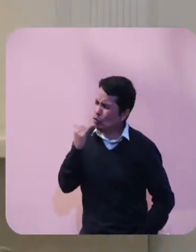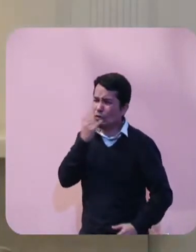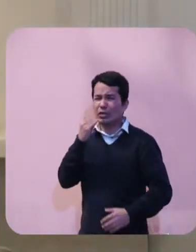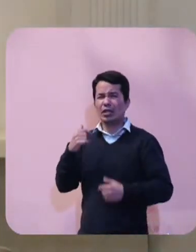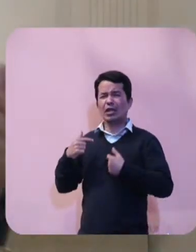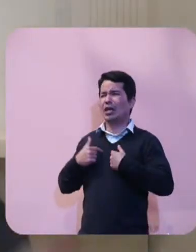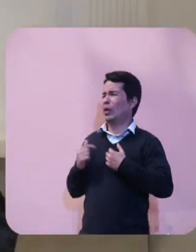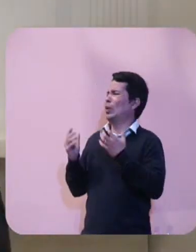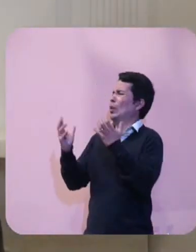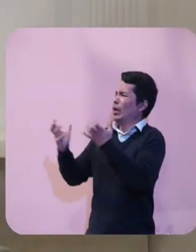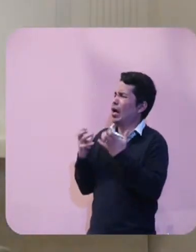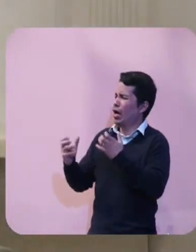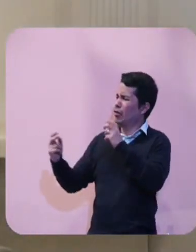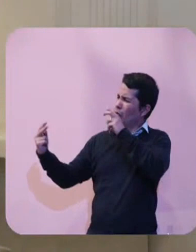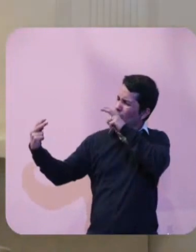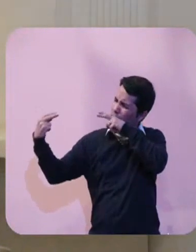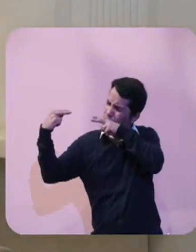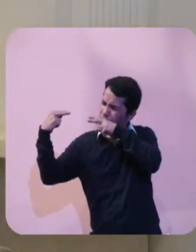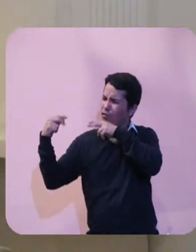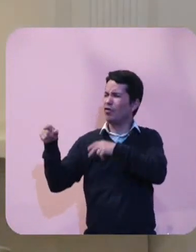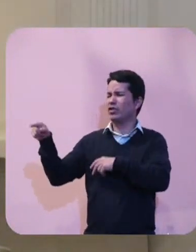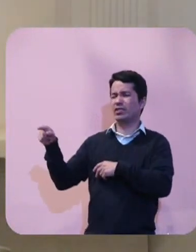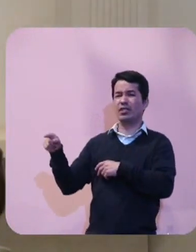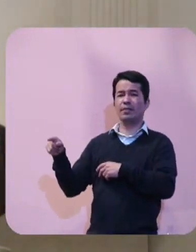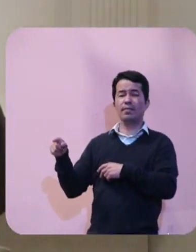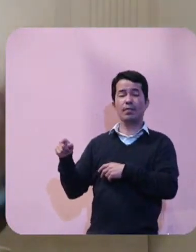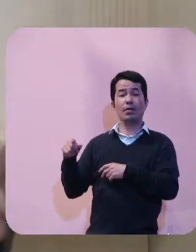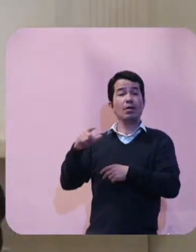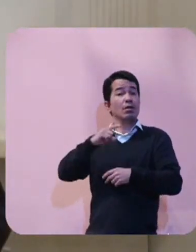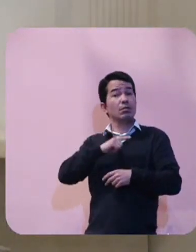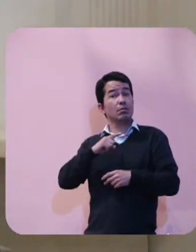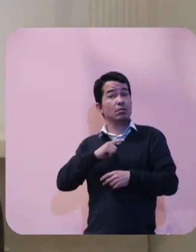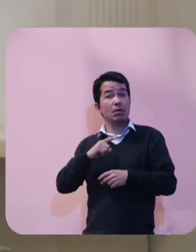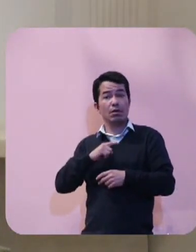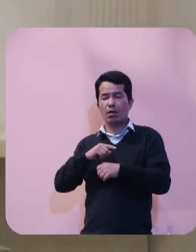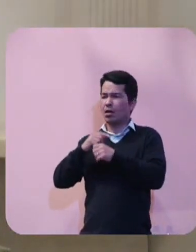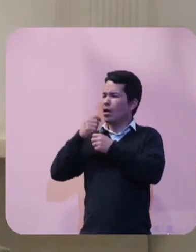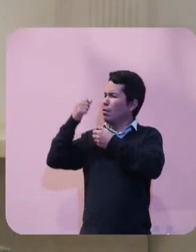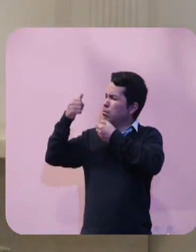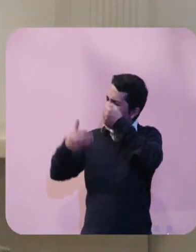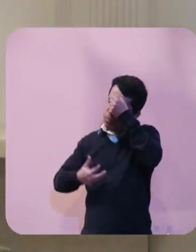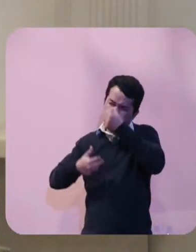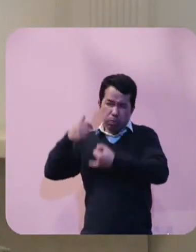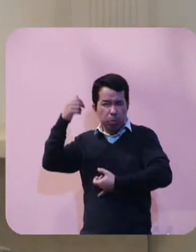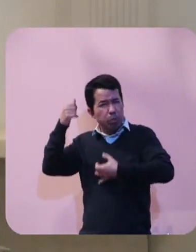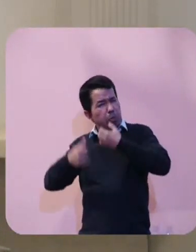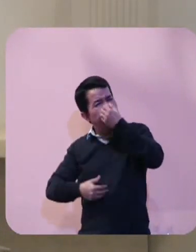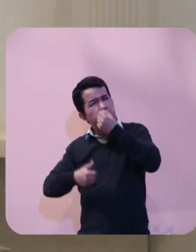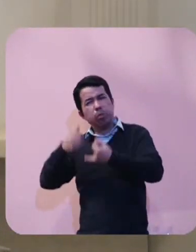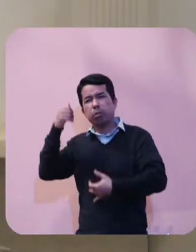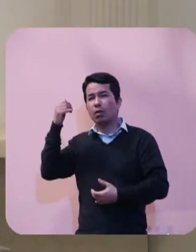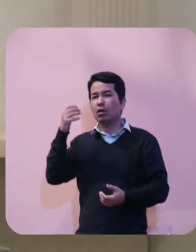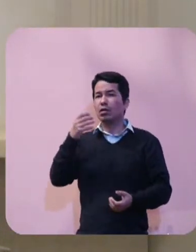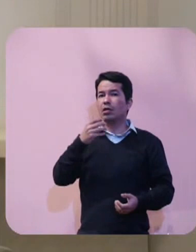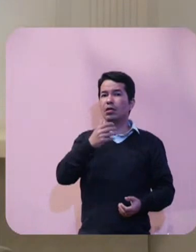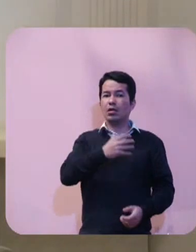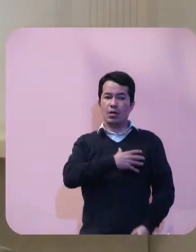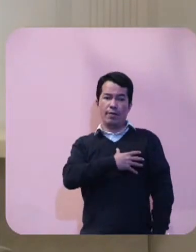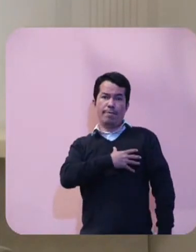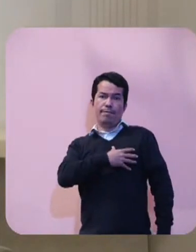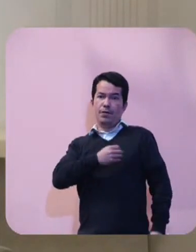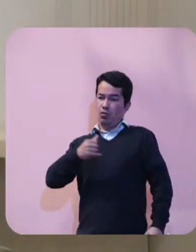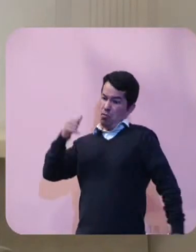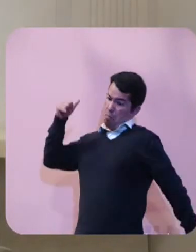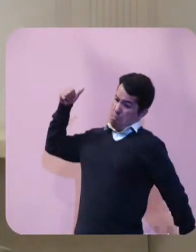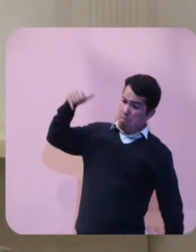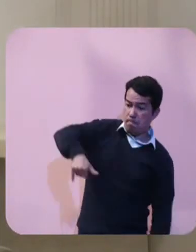ele desejava vê-lo. Mas enquanto ele conversava essas coisas, o filho simplesmente desligou